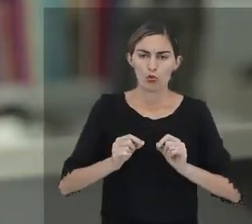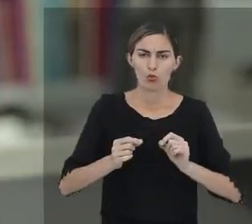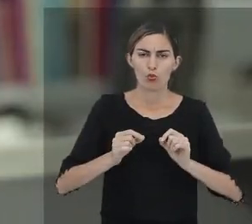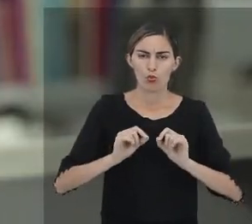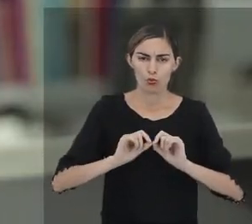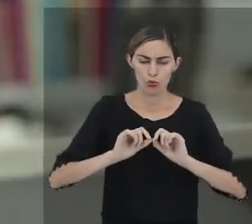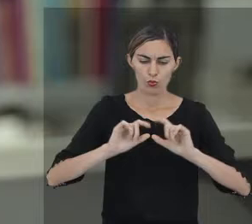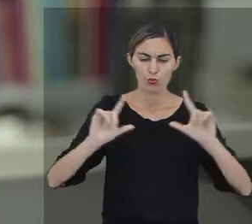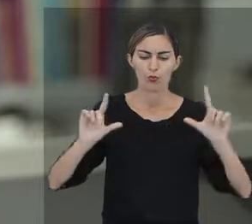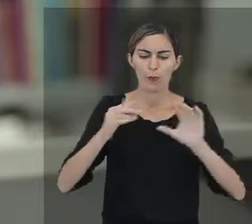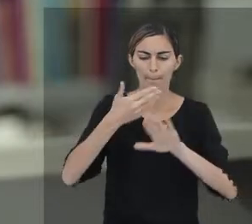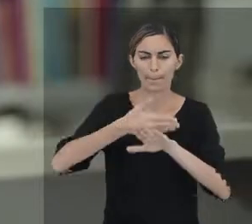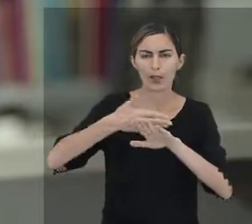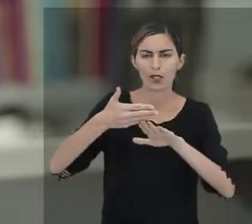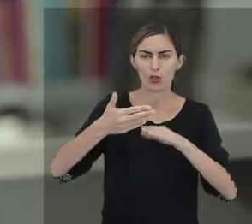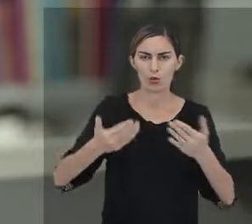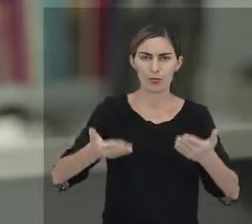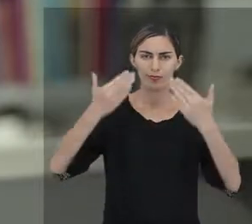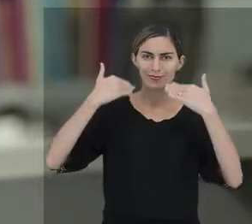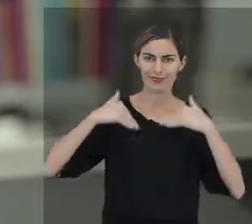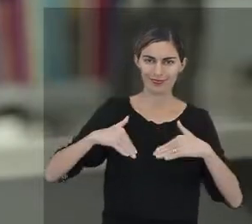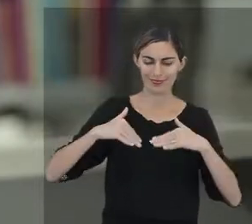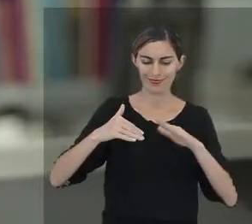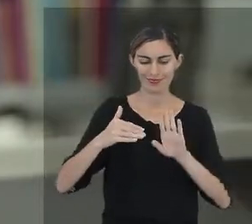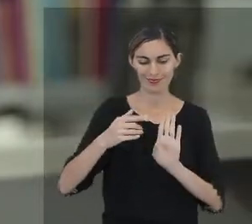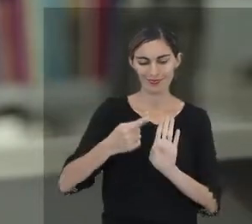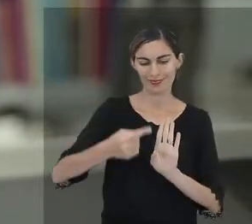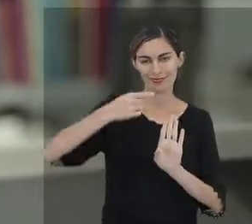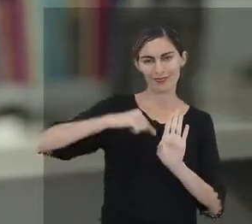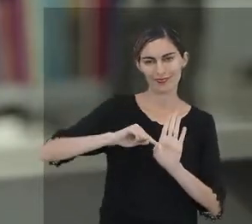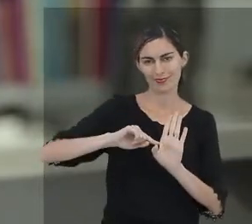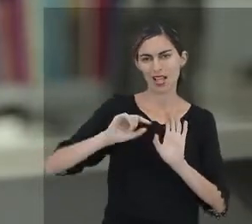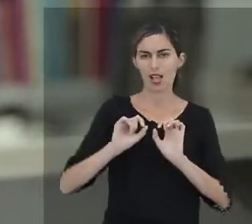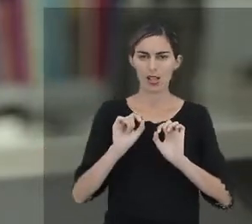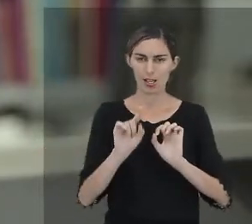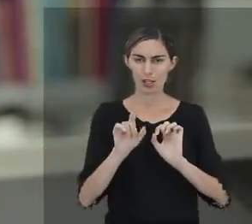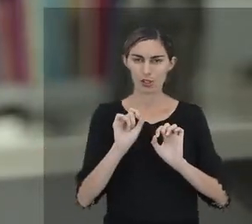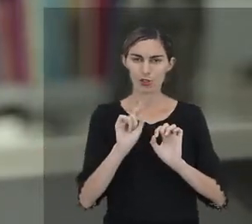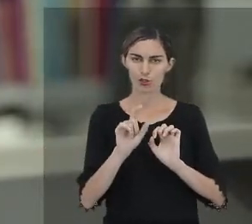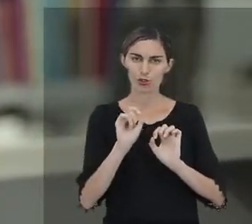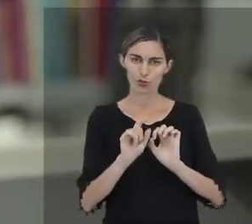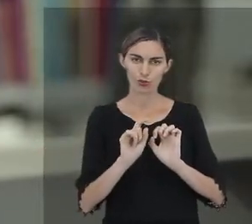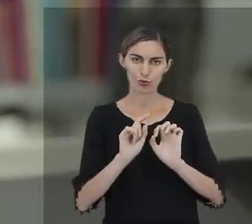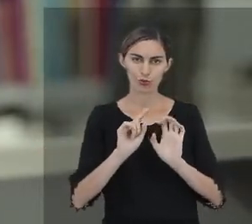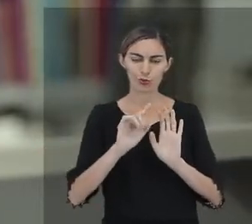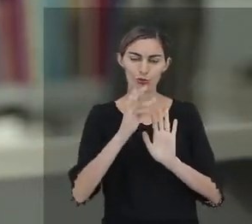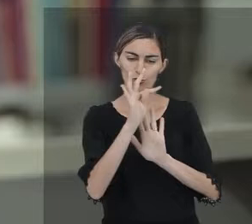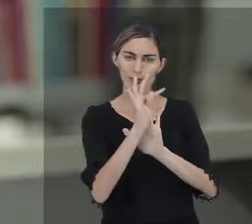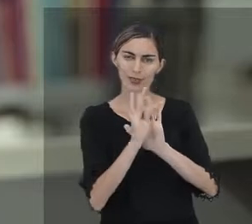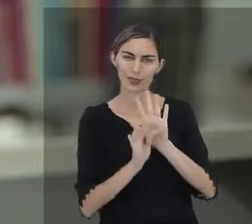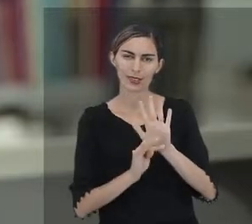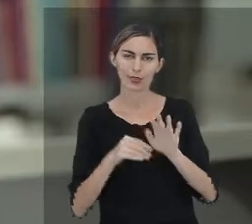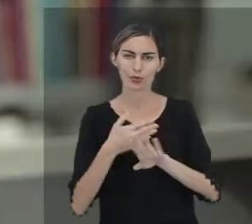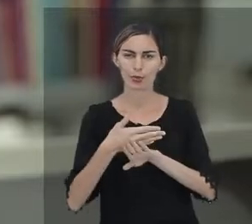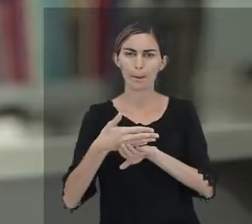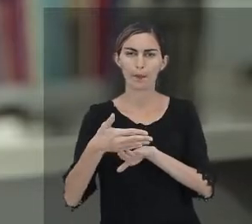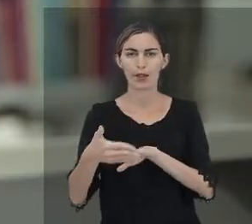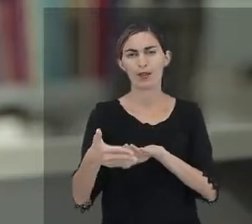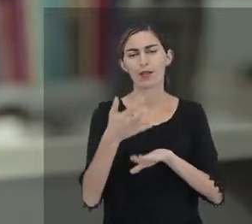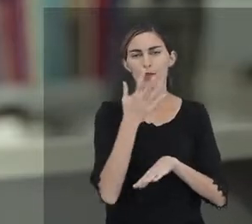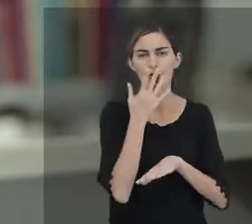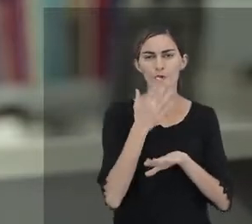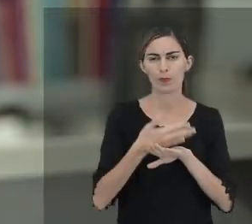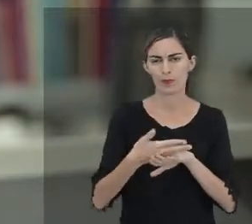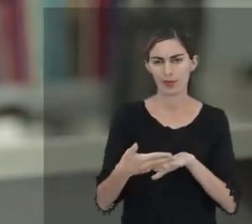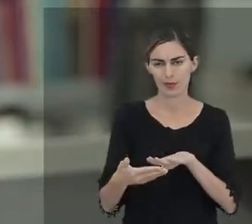azul. E a gente define duas cores, uma cor para o fundo e uma cor para o texto. Então, se a gente juntar também com